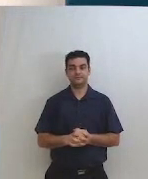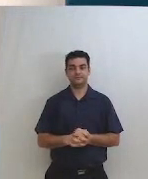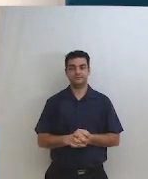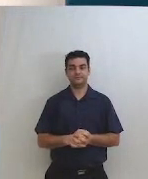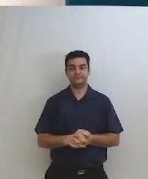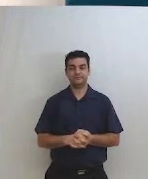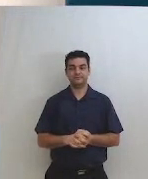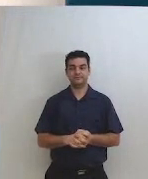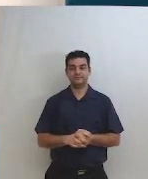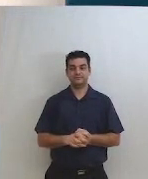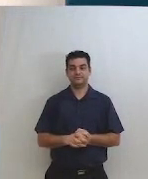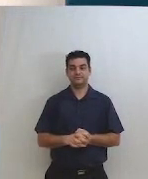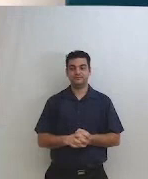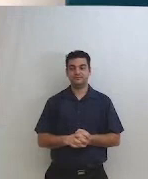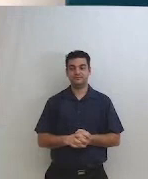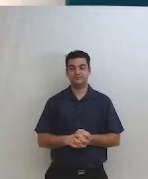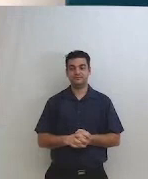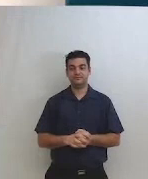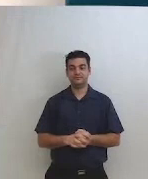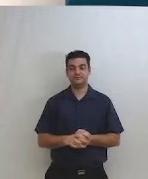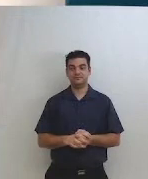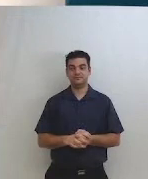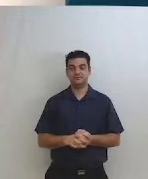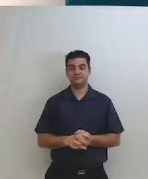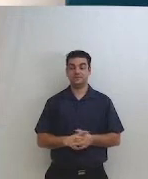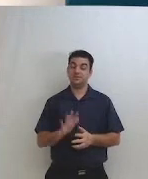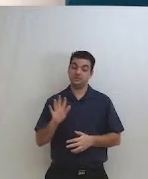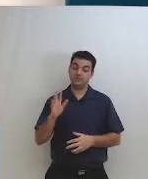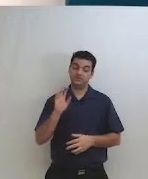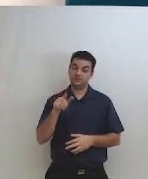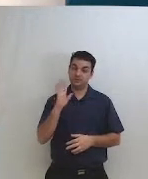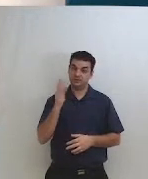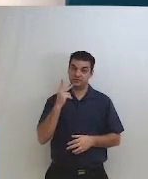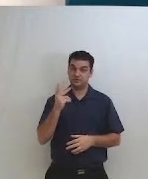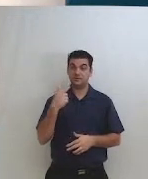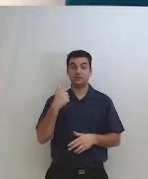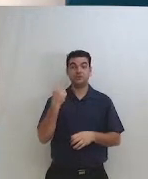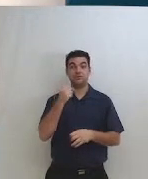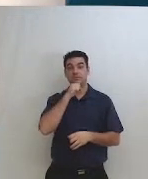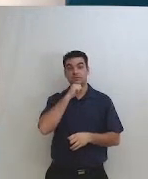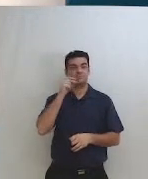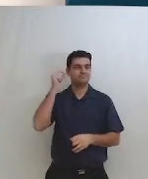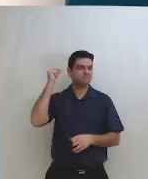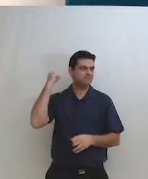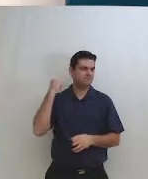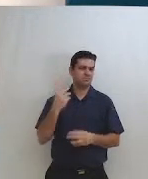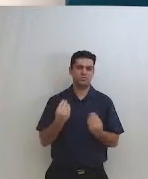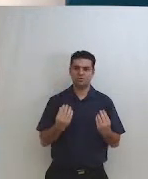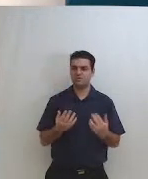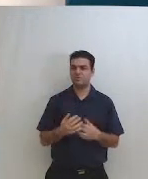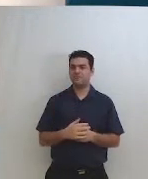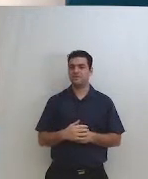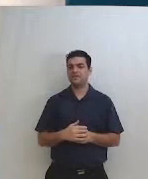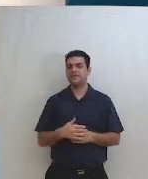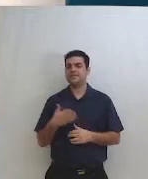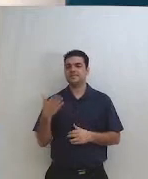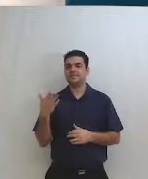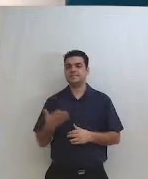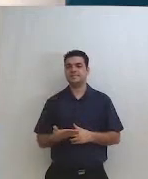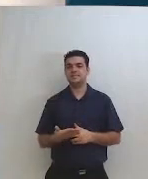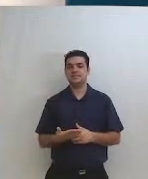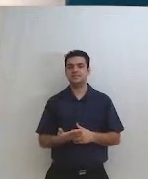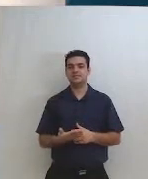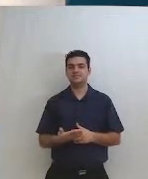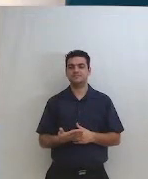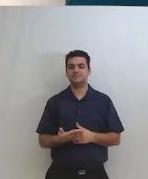Não, também a questão de ordem, como Vossa Excelência mesmo disse, esse processo é um processo bastante antigo, e inclusive